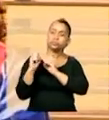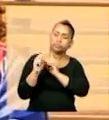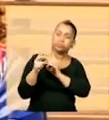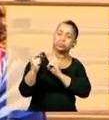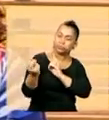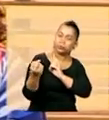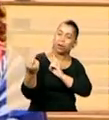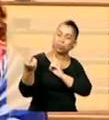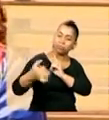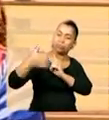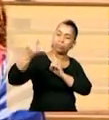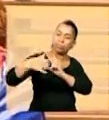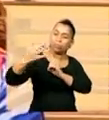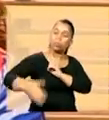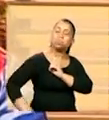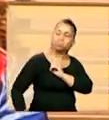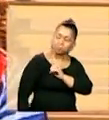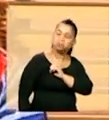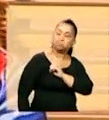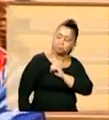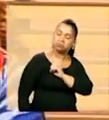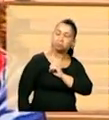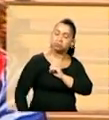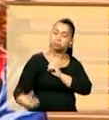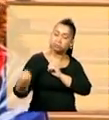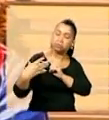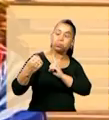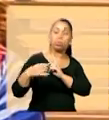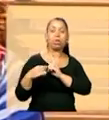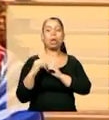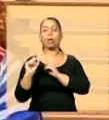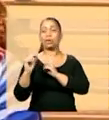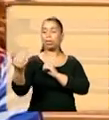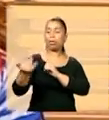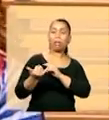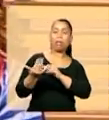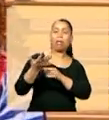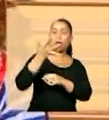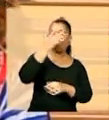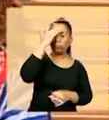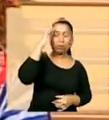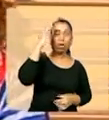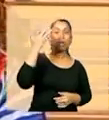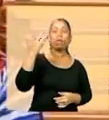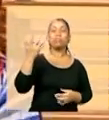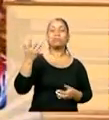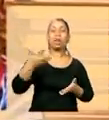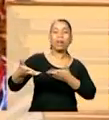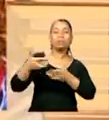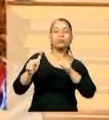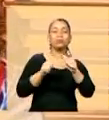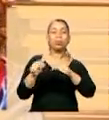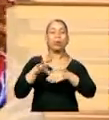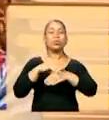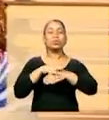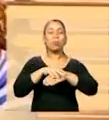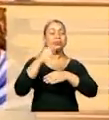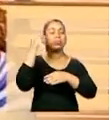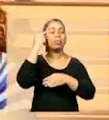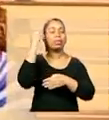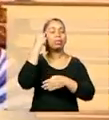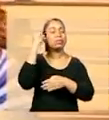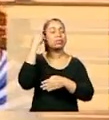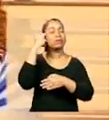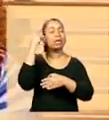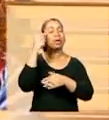possível relação com o trabalho, de doenças mentais relacionadas ao trabalho ou transtornos mentais relacionados ao